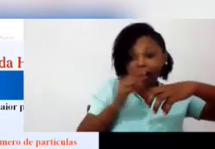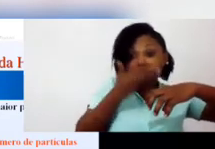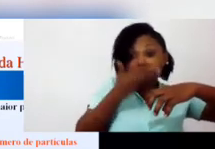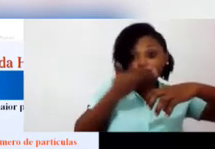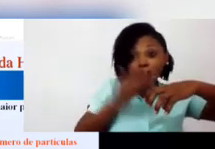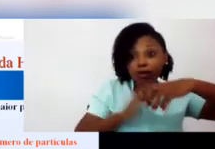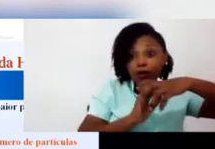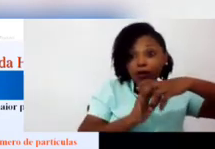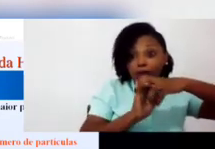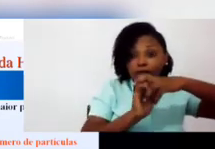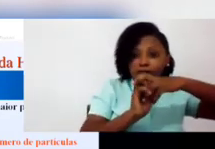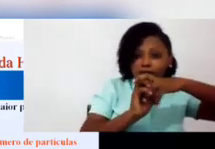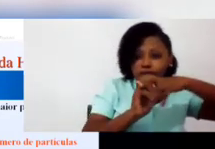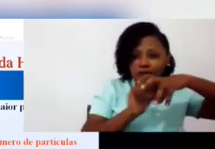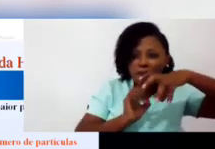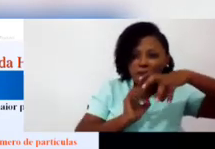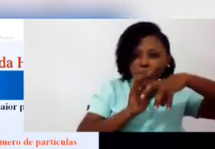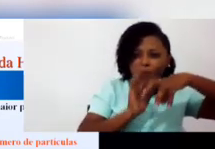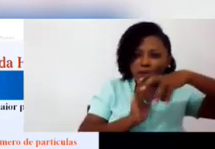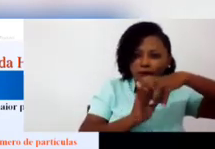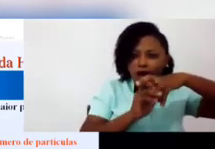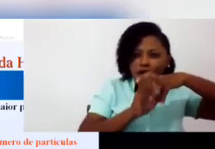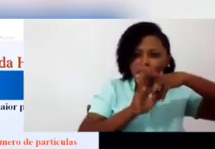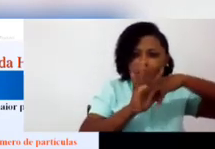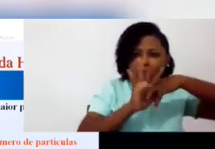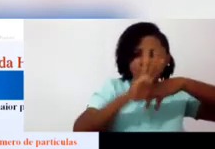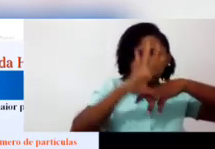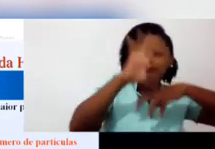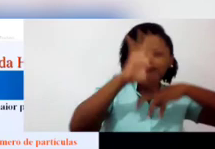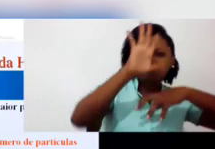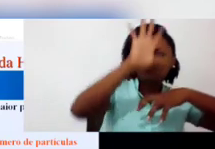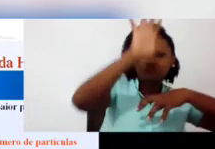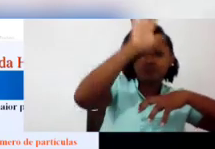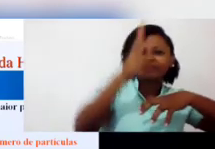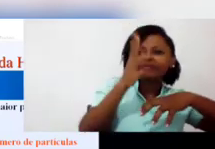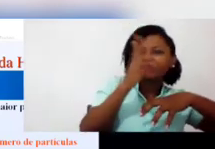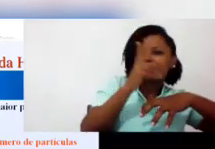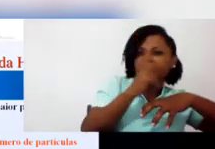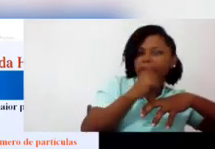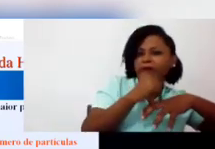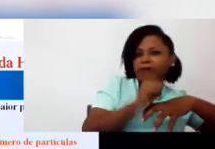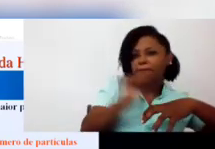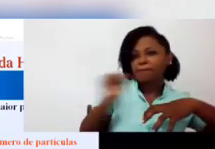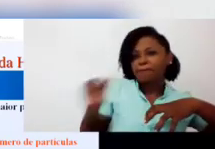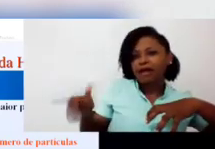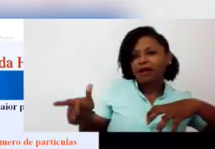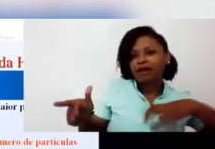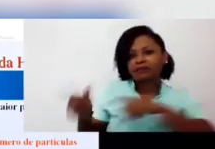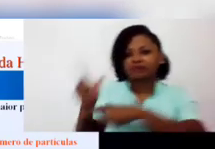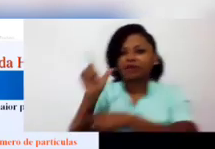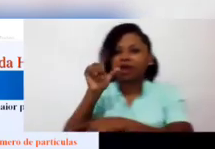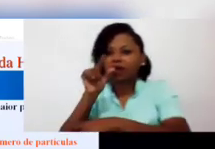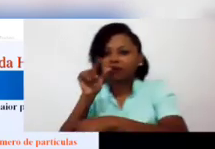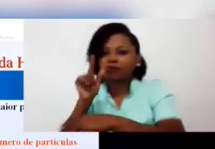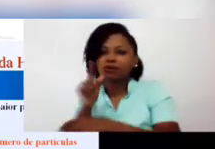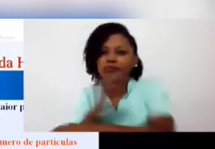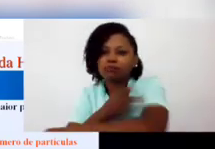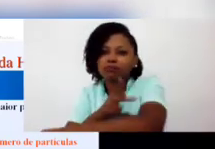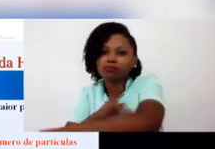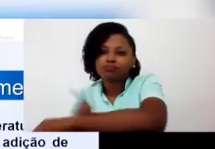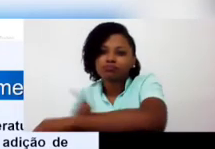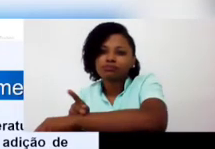colocar a quantidade de soluto, de número de partículas do soluto aqui no solvente, menor será a pressão de